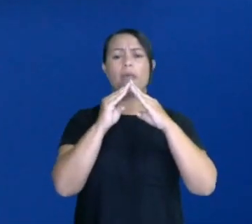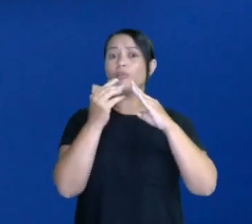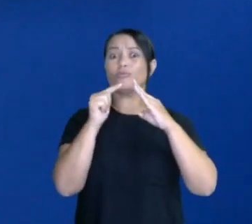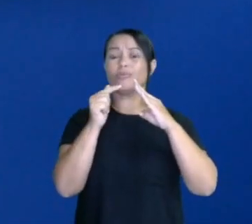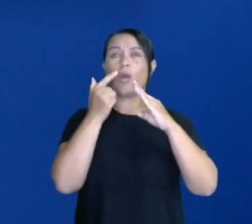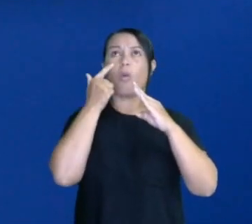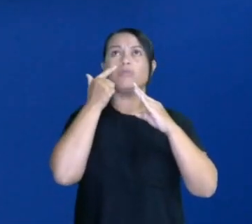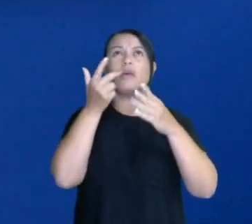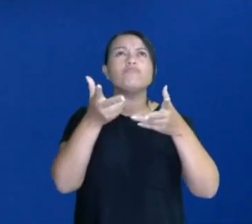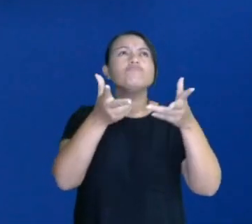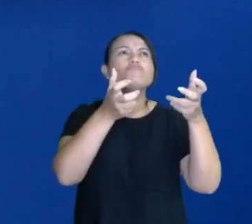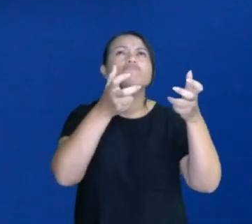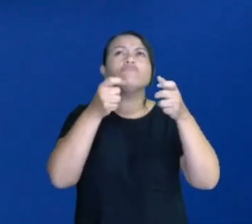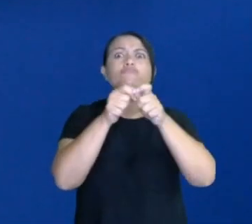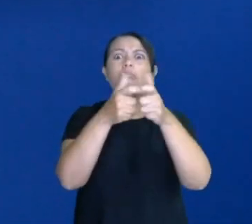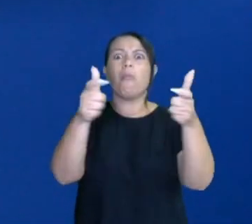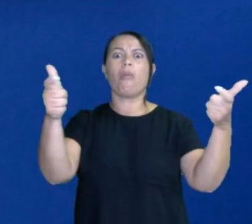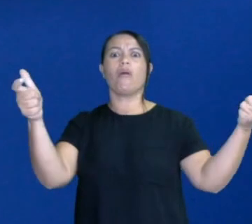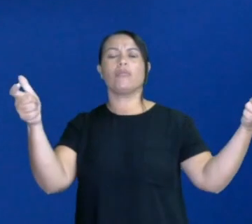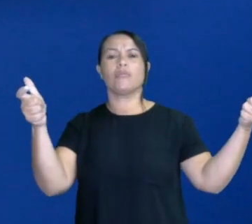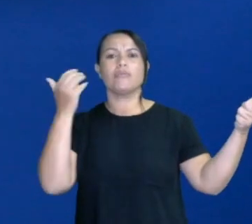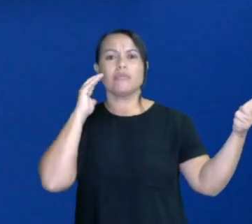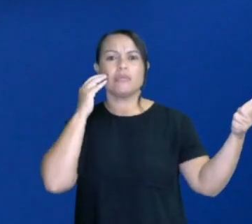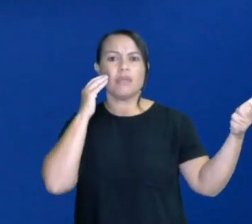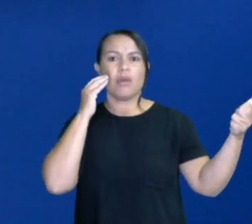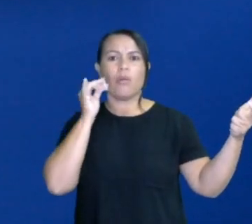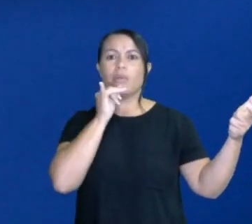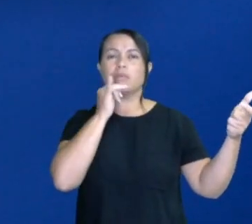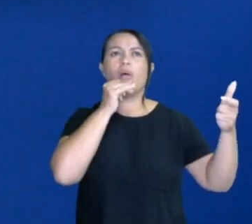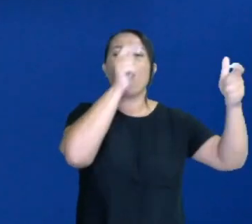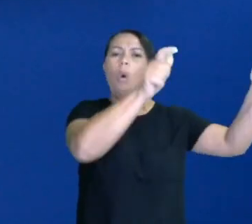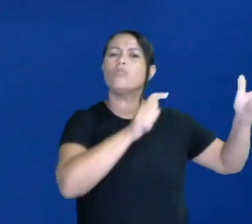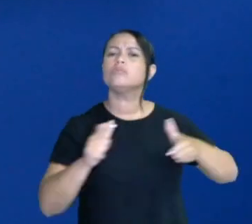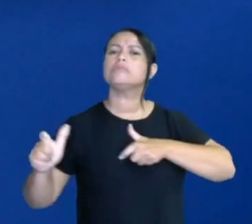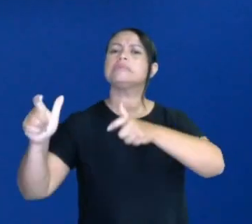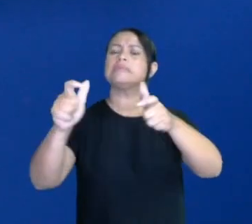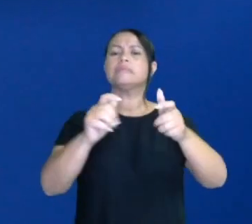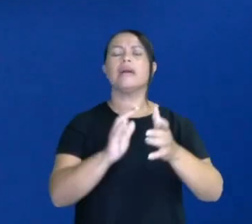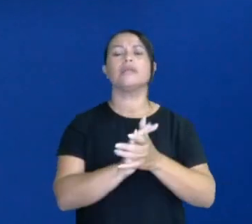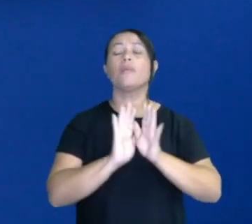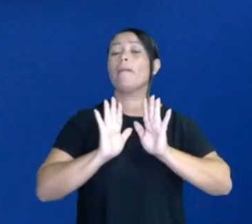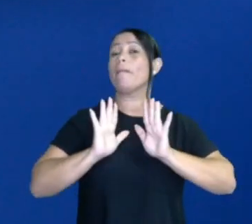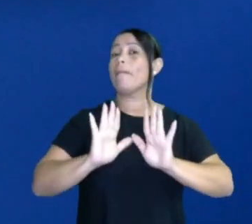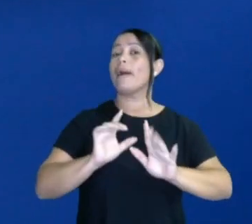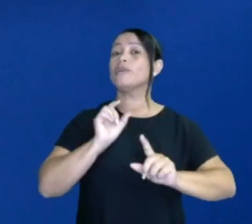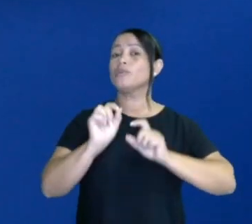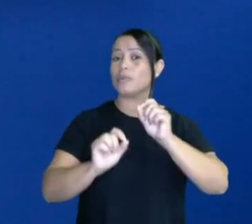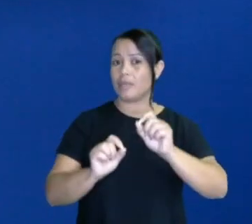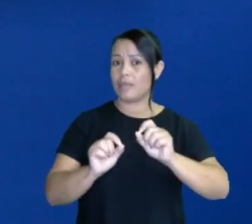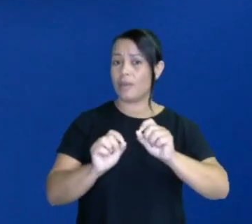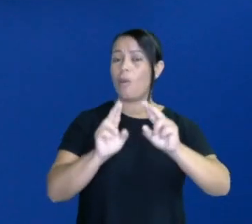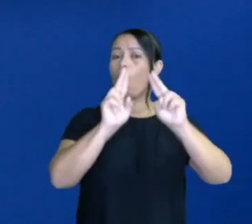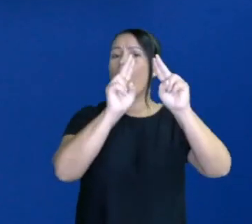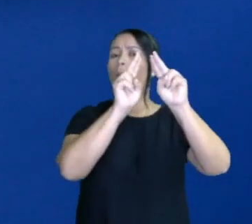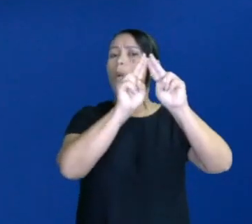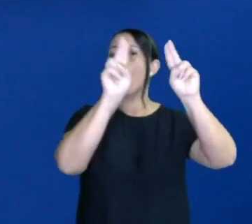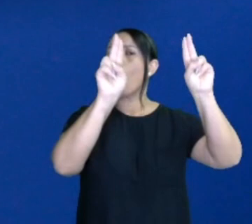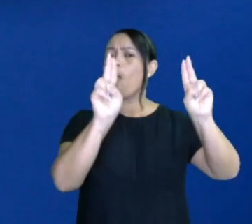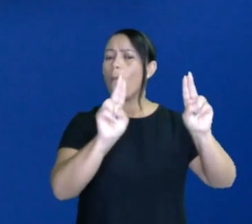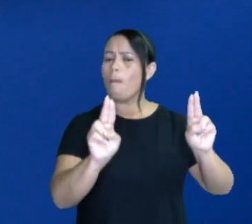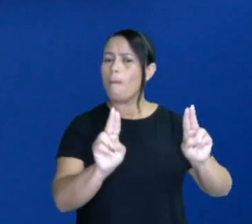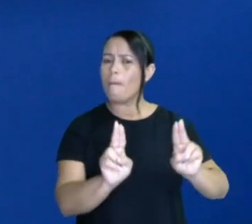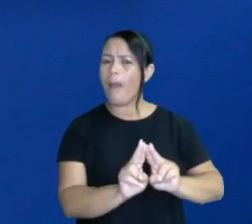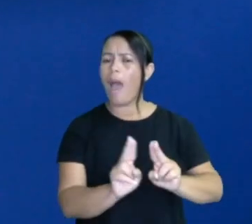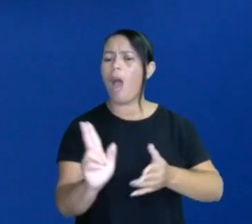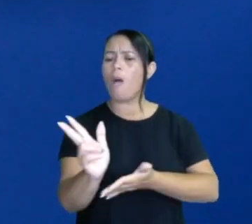essa amplitude, gravar todos os espaços, certo? Mas o mapa, e os desenhos